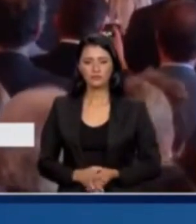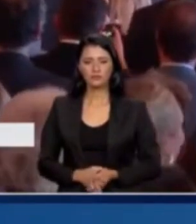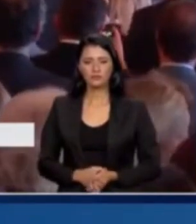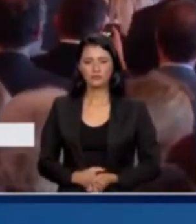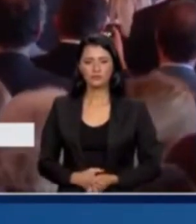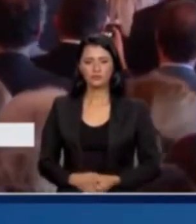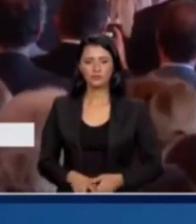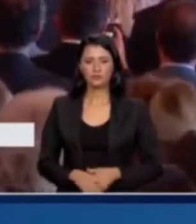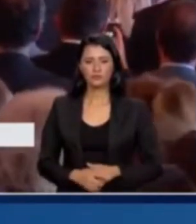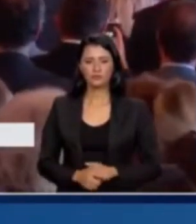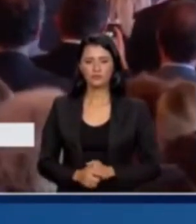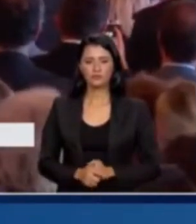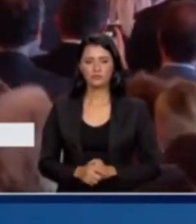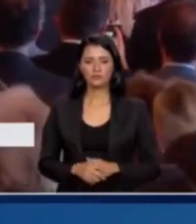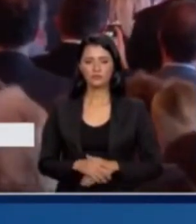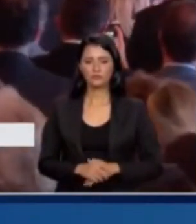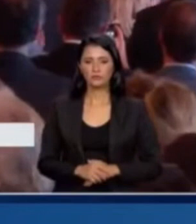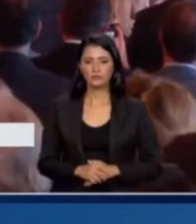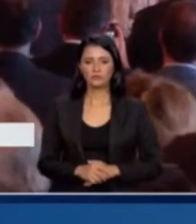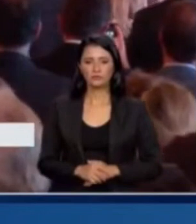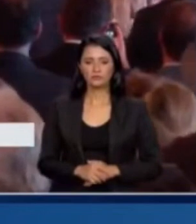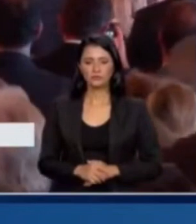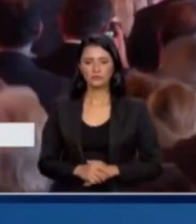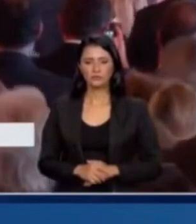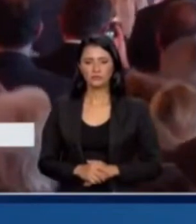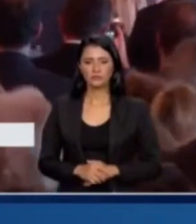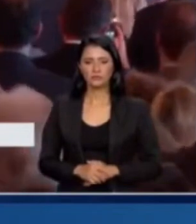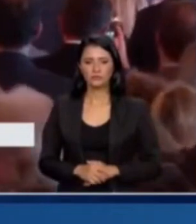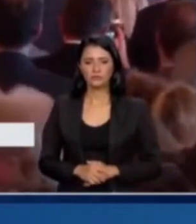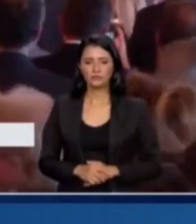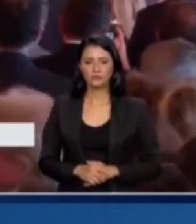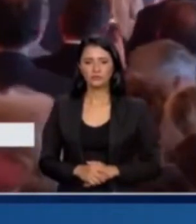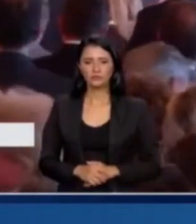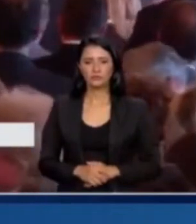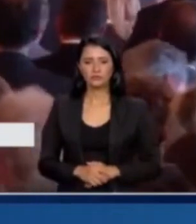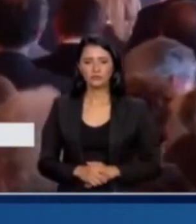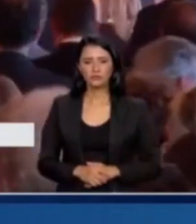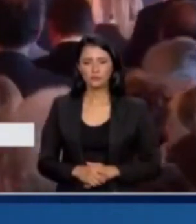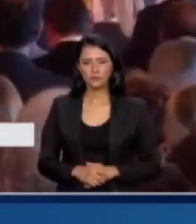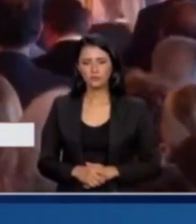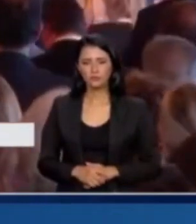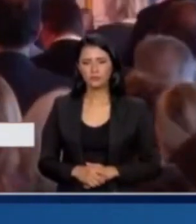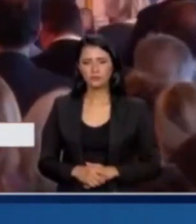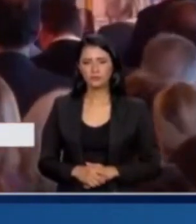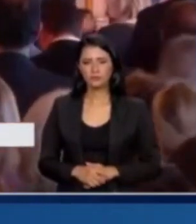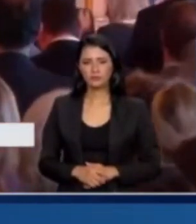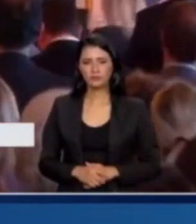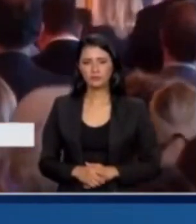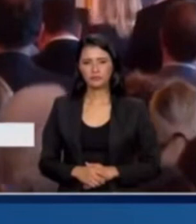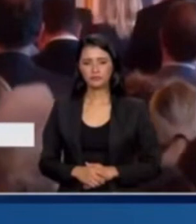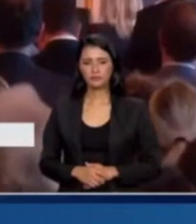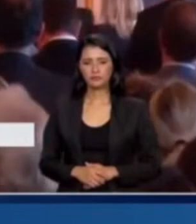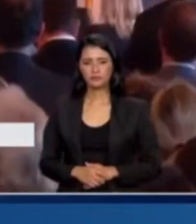Lula está na Europa para fazer várias coisas importantes. Ele firmou acordos com Portugal da maior importância. E na